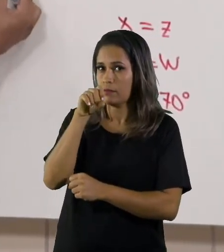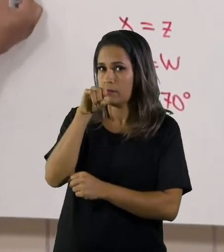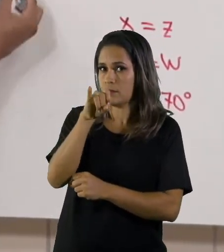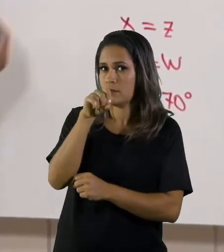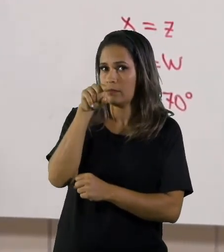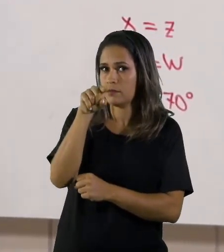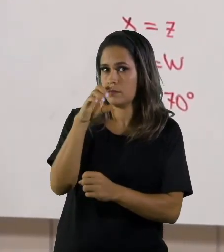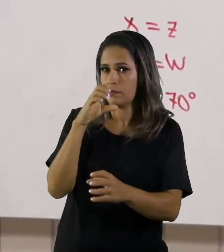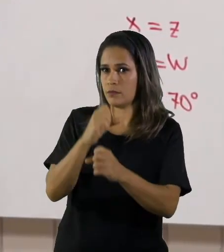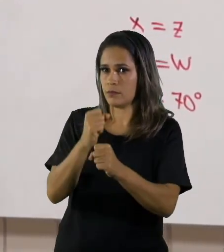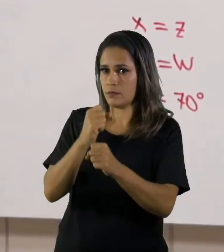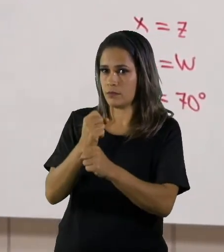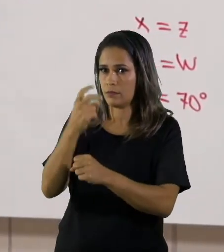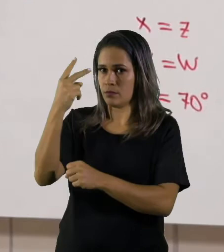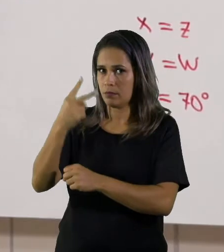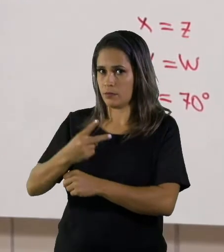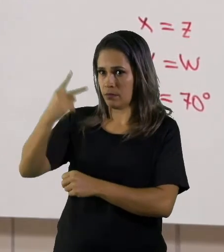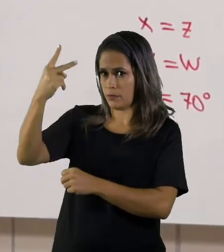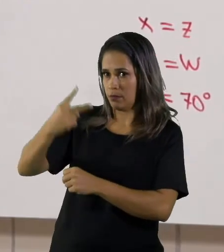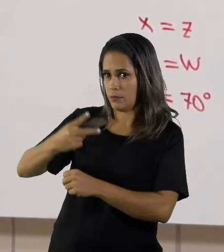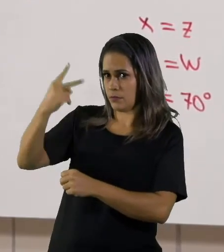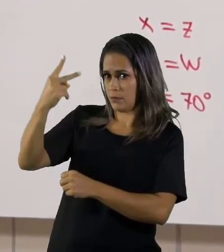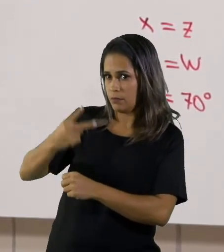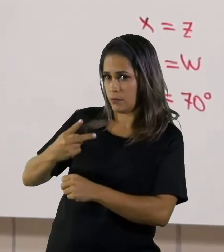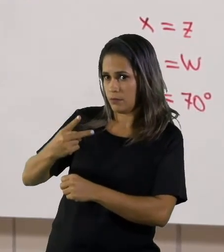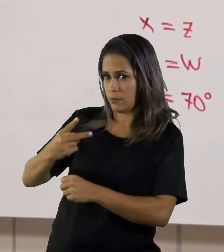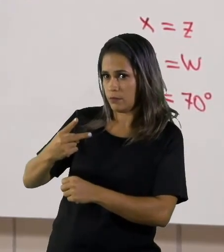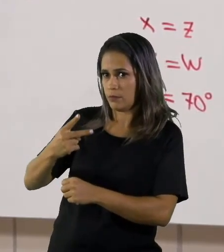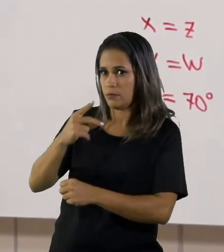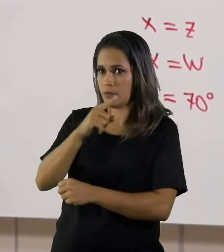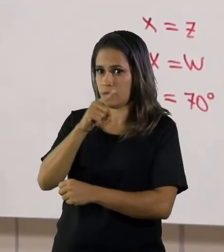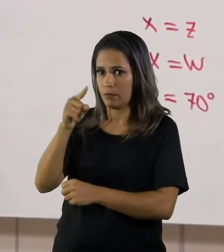esse, o ângulo Z